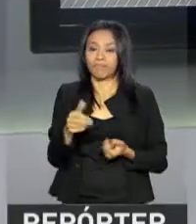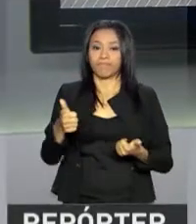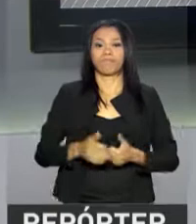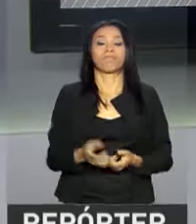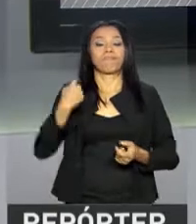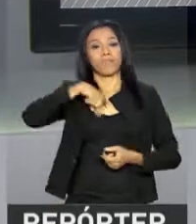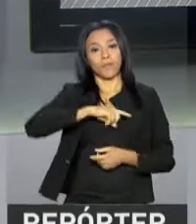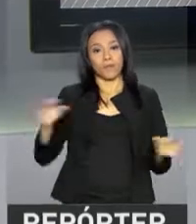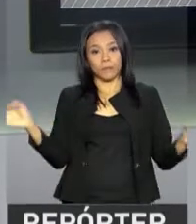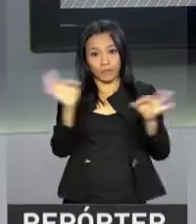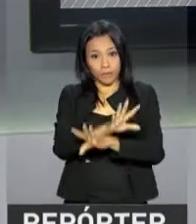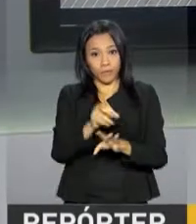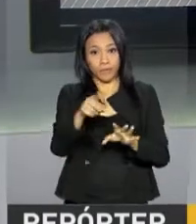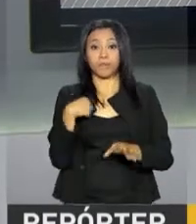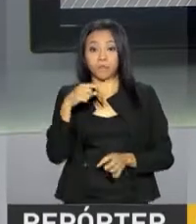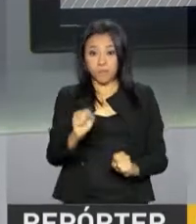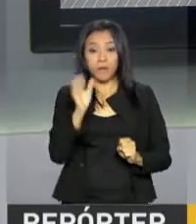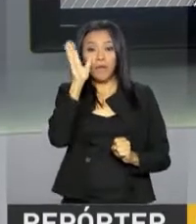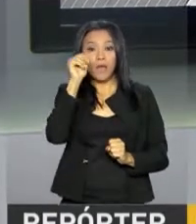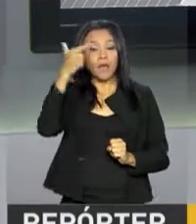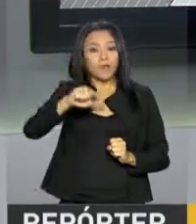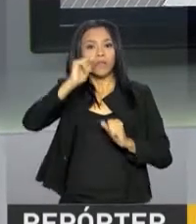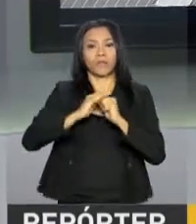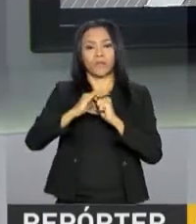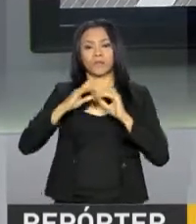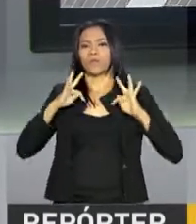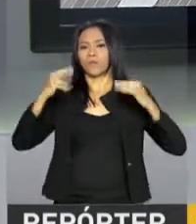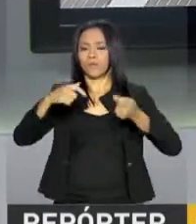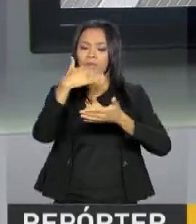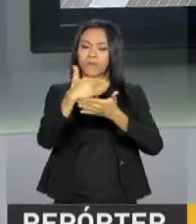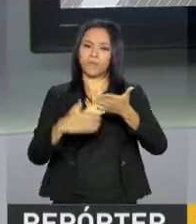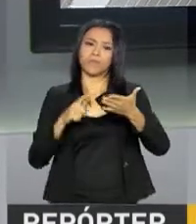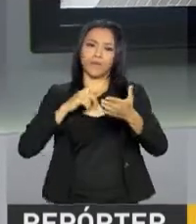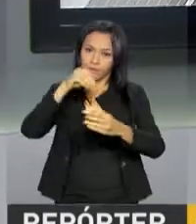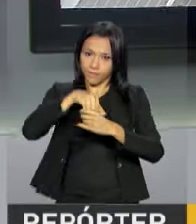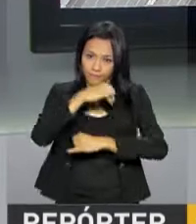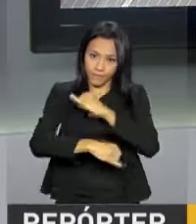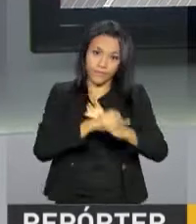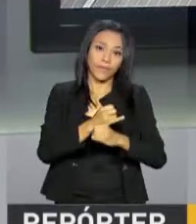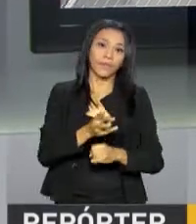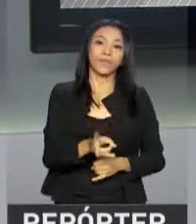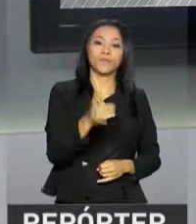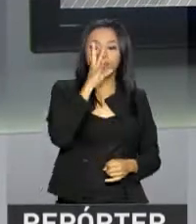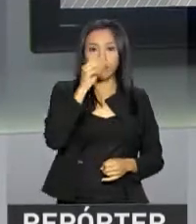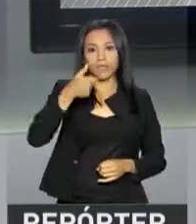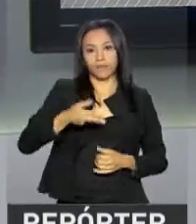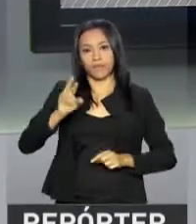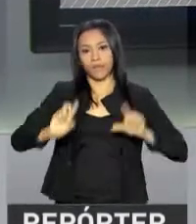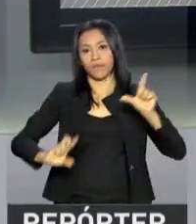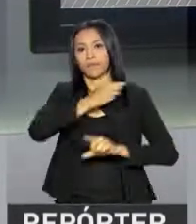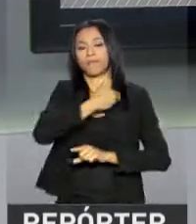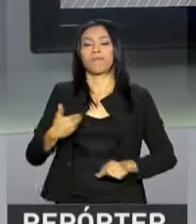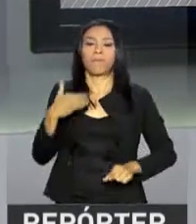nós ficamos por aqui você pode rever as reportagens no youtube e toda nossa programação também está na internet continue na nbr a tv